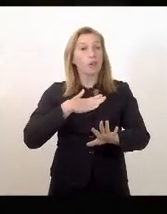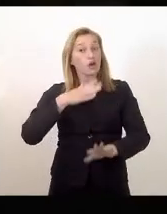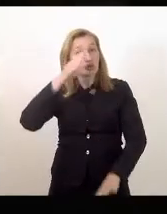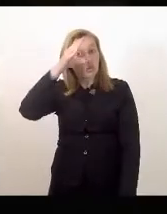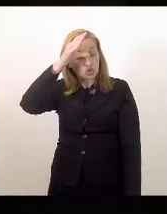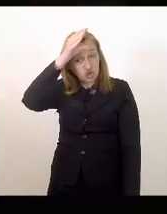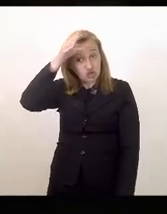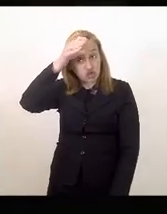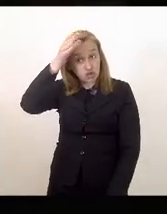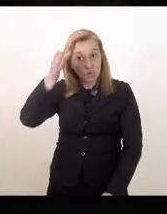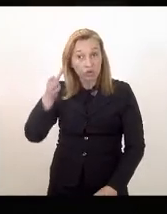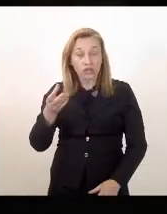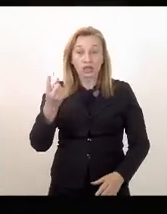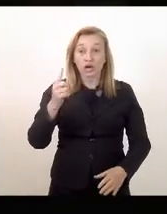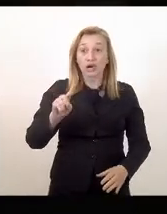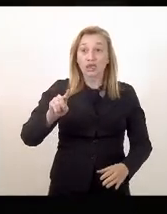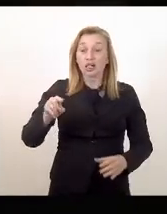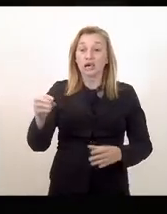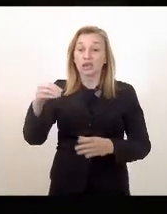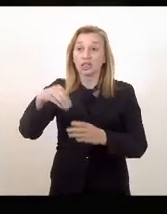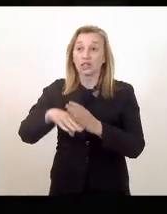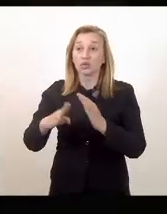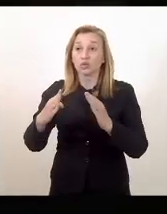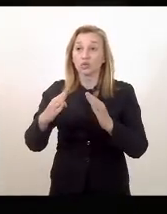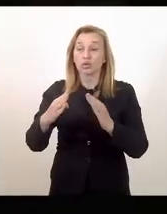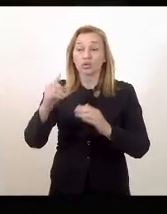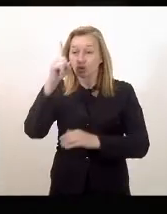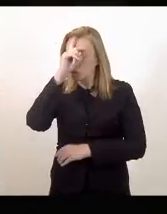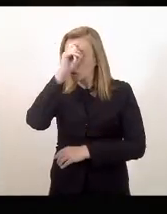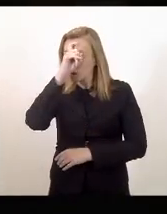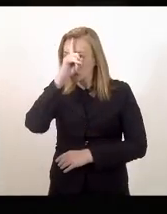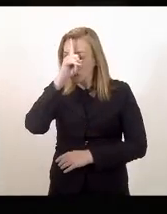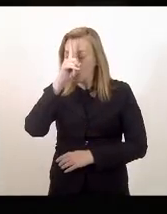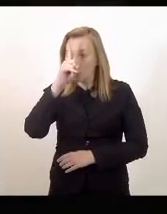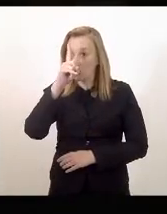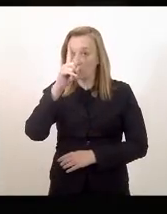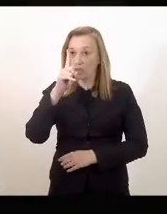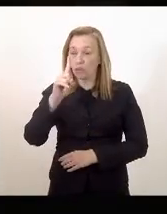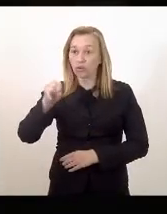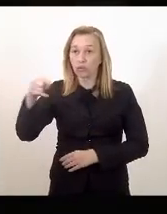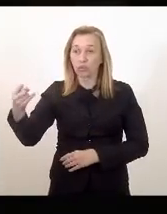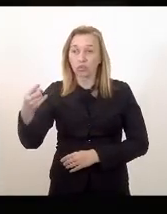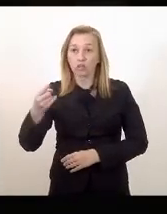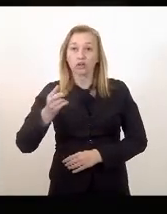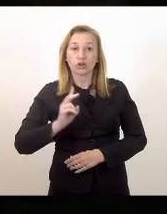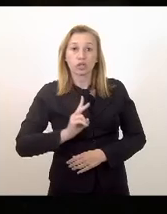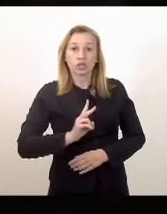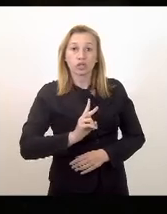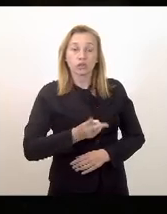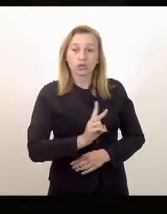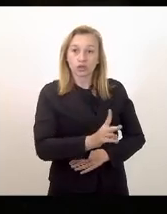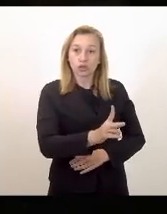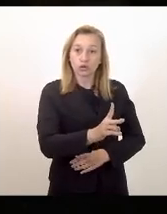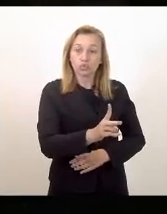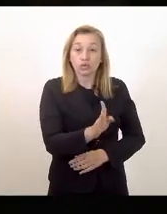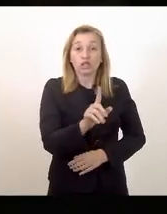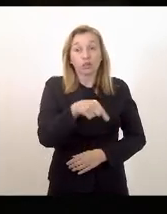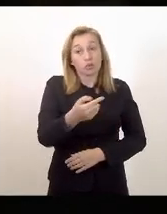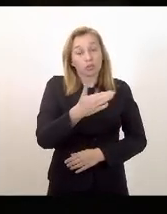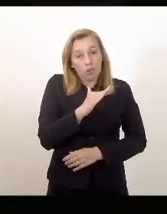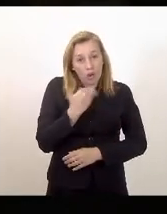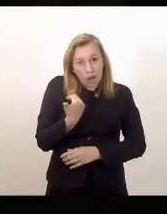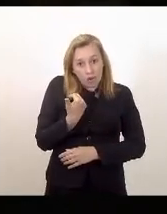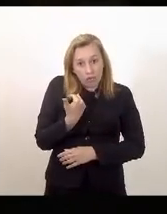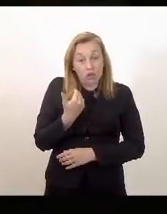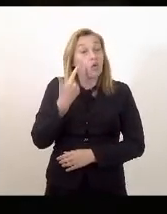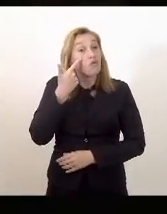estava internado num outro hospital, continuou tomando cloroquina e veio realmente a óbito. Então,